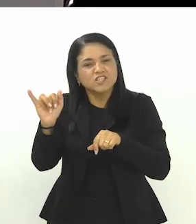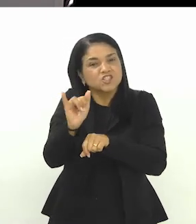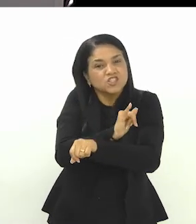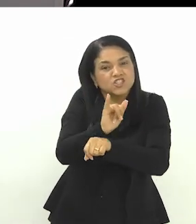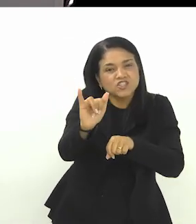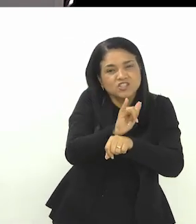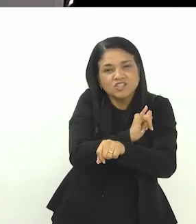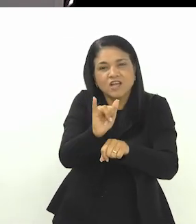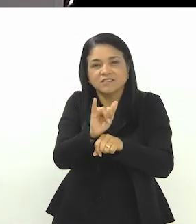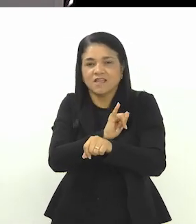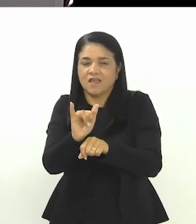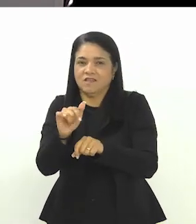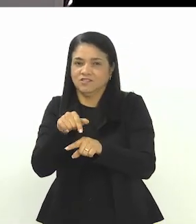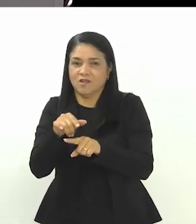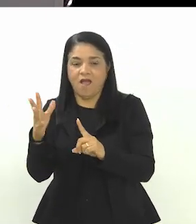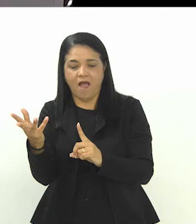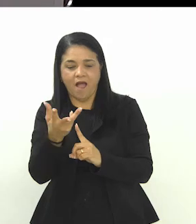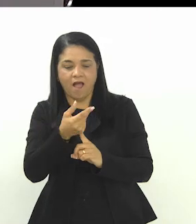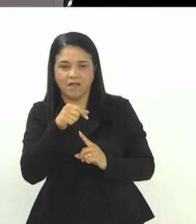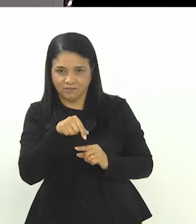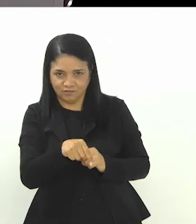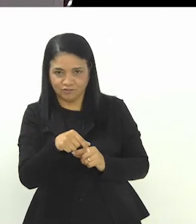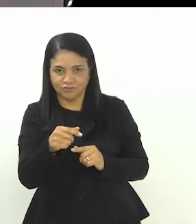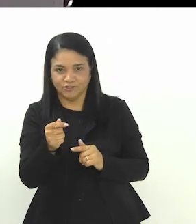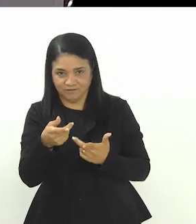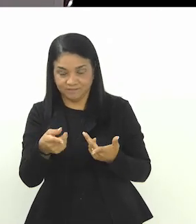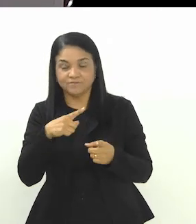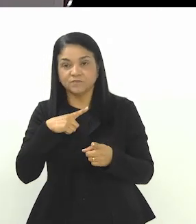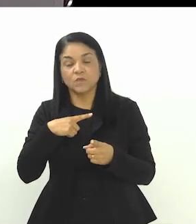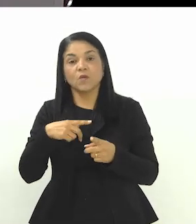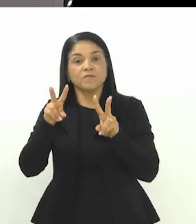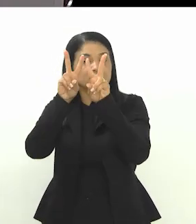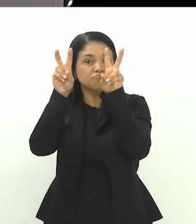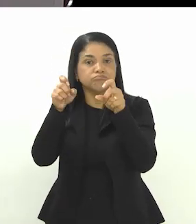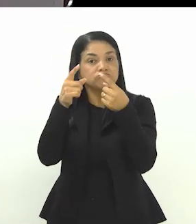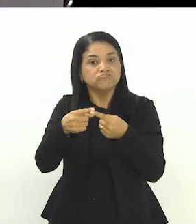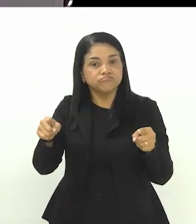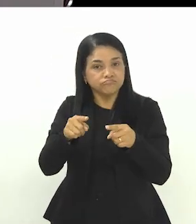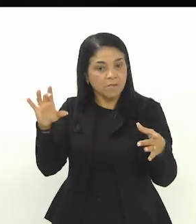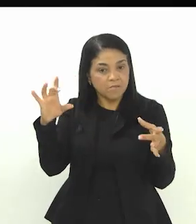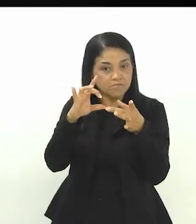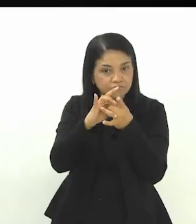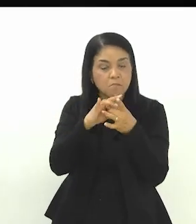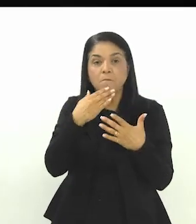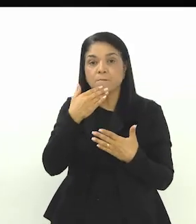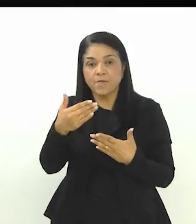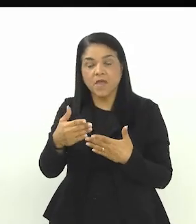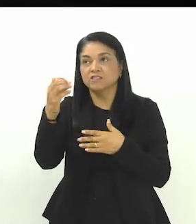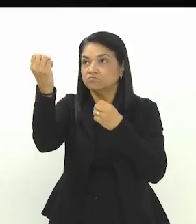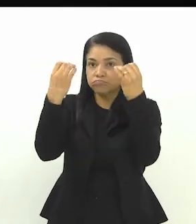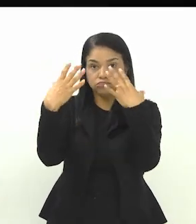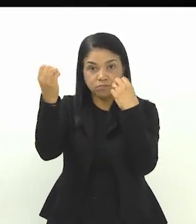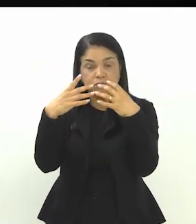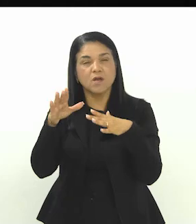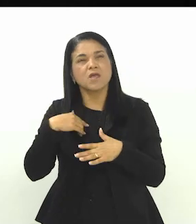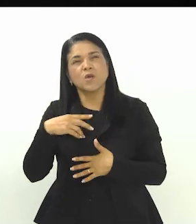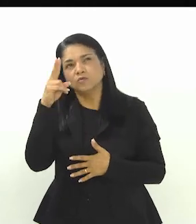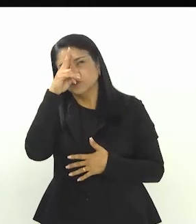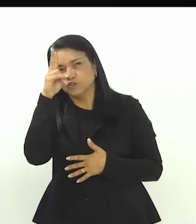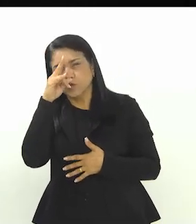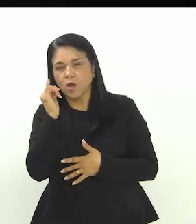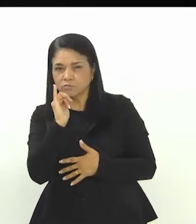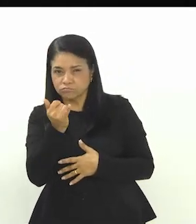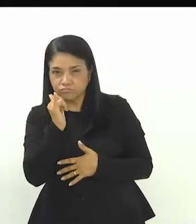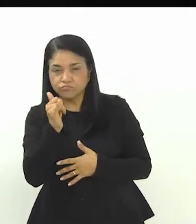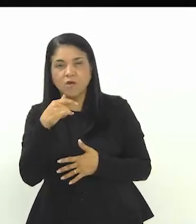e são artistas às vezes o próprio enredo pede, né? Justamente. Eu já me deparei com... Eu estava fazendo um enredo histórico, se não me